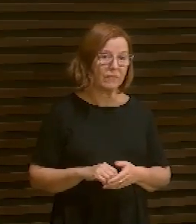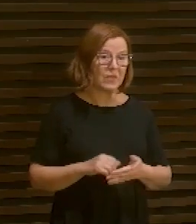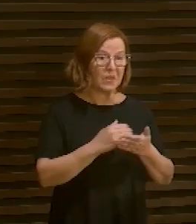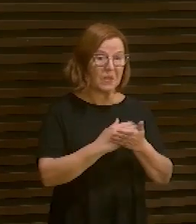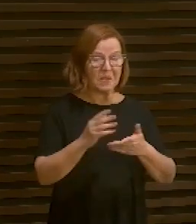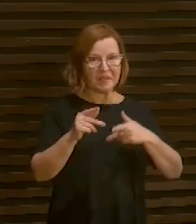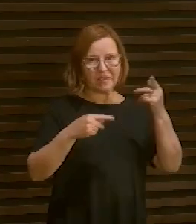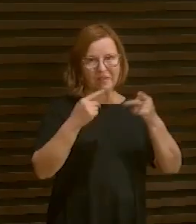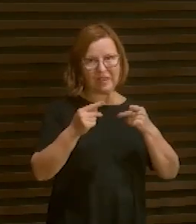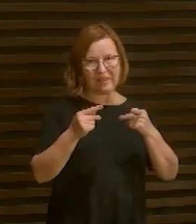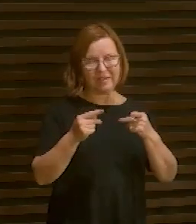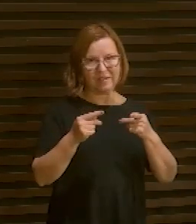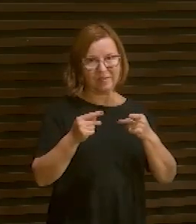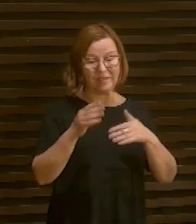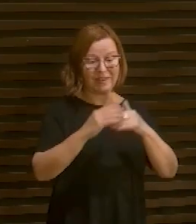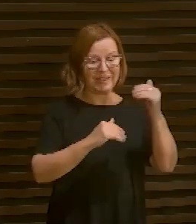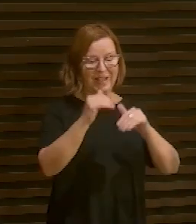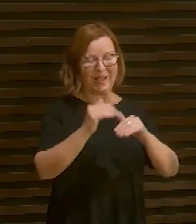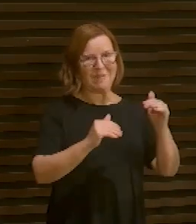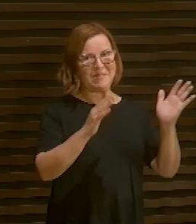do que Jesus Cristo fez.